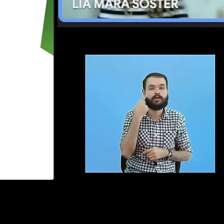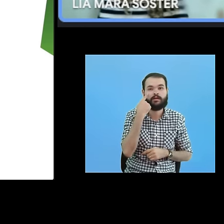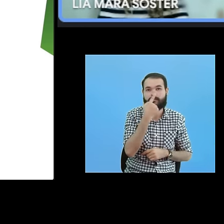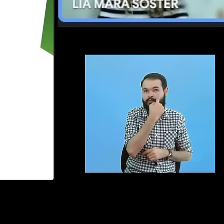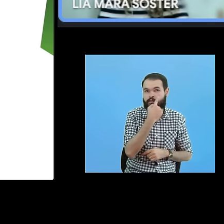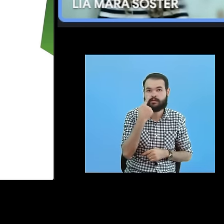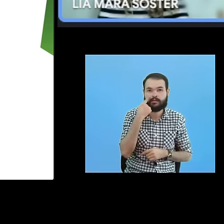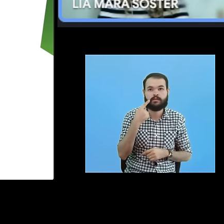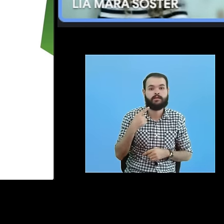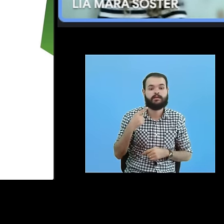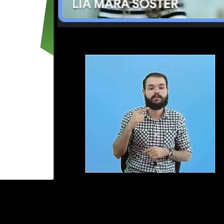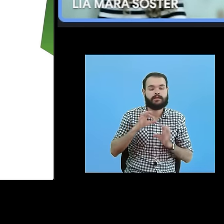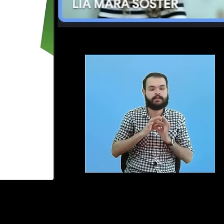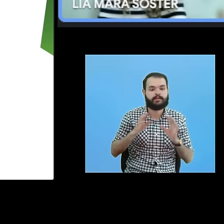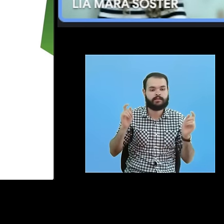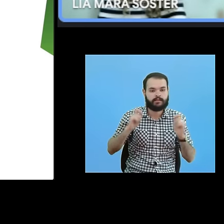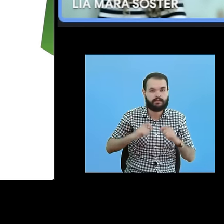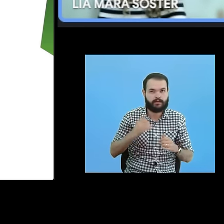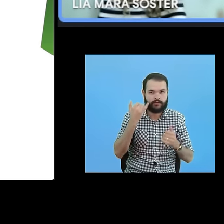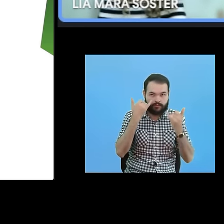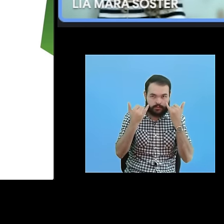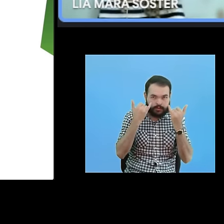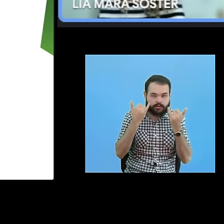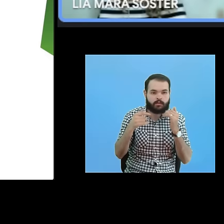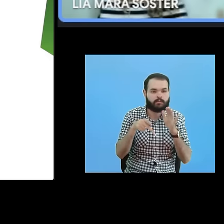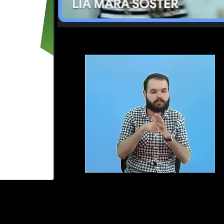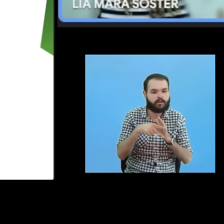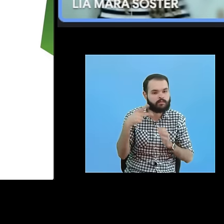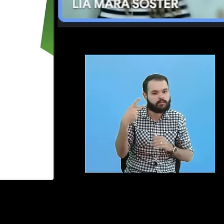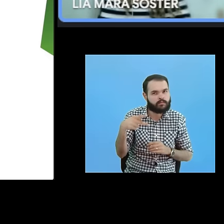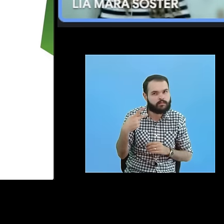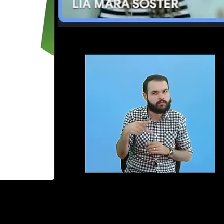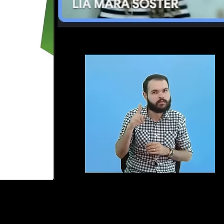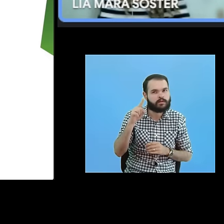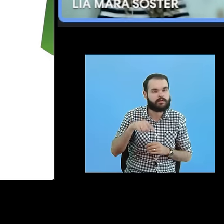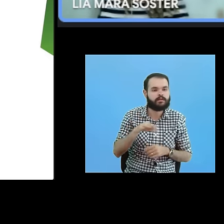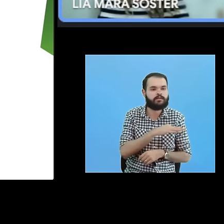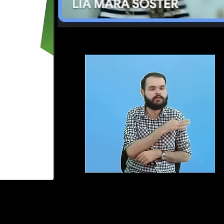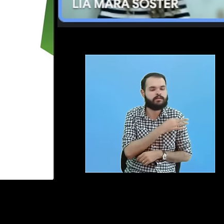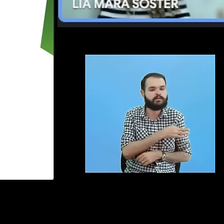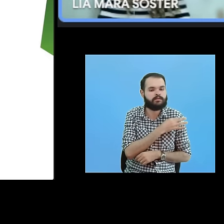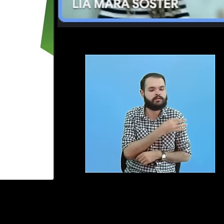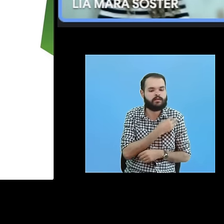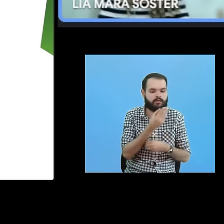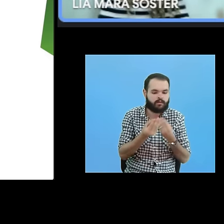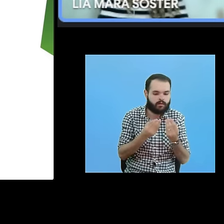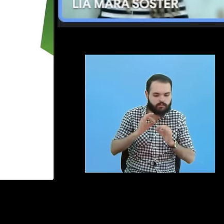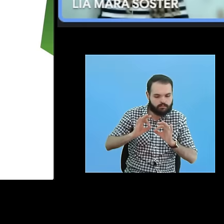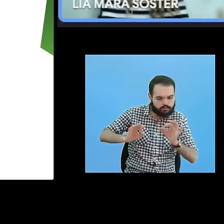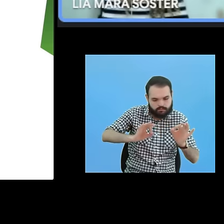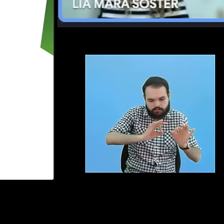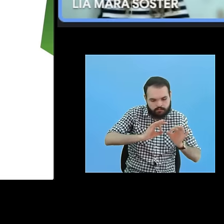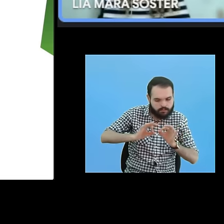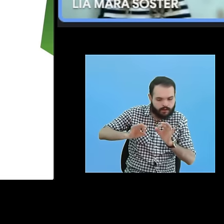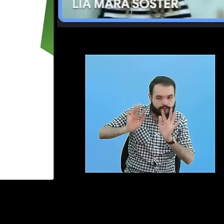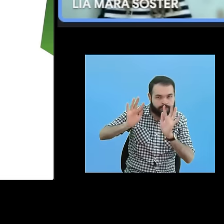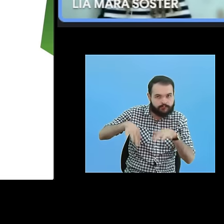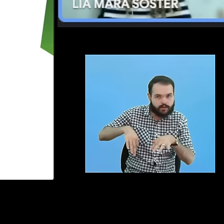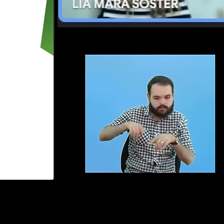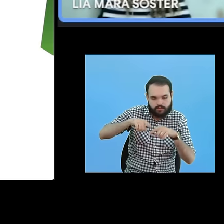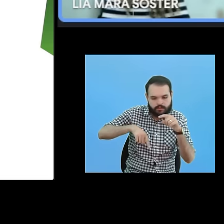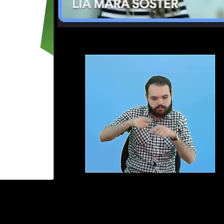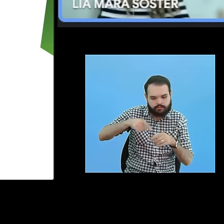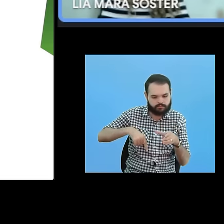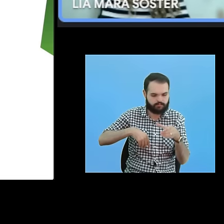lhe permite, assim como a correta visão, garantir o aspecto de finalização do produto. Então, para isso, também teve